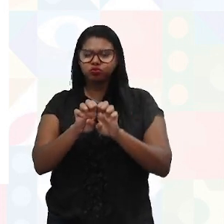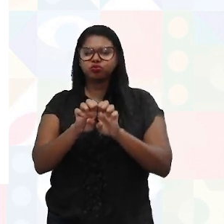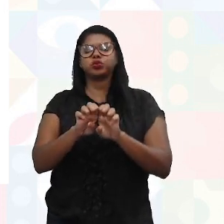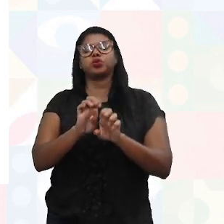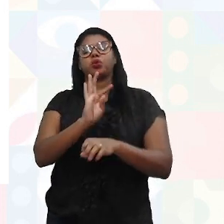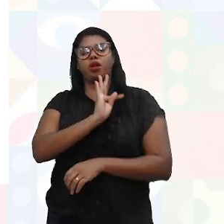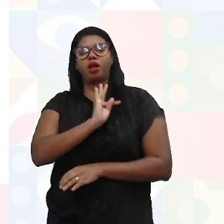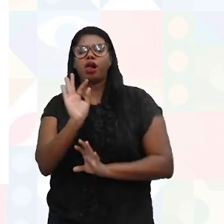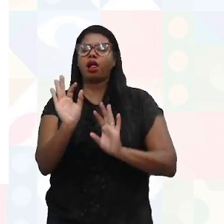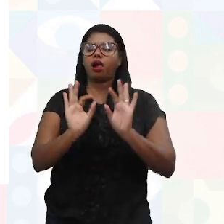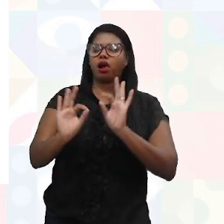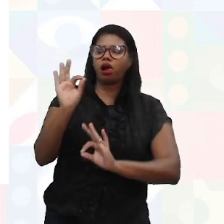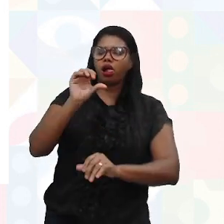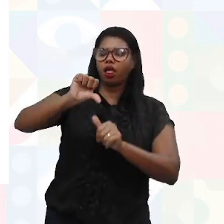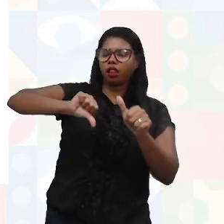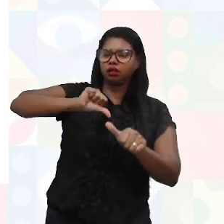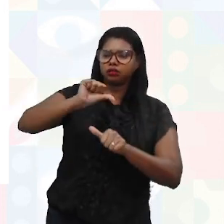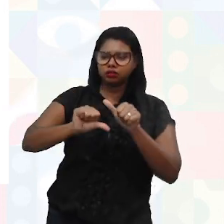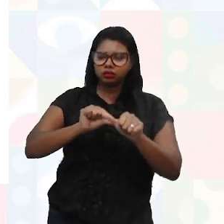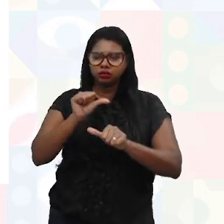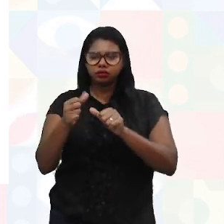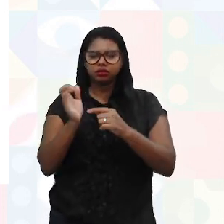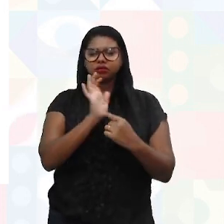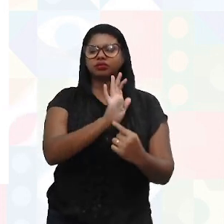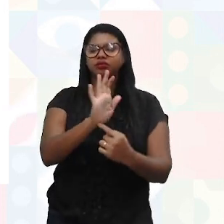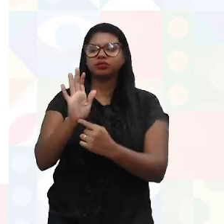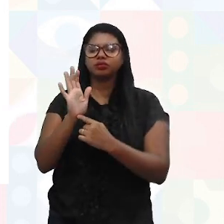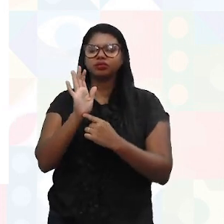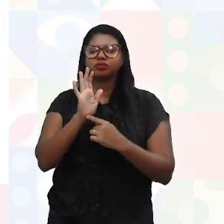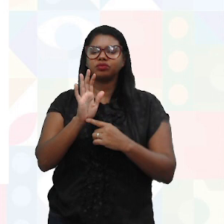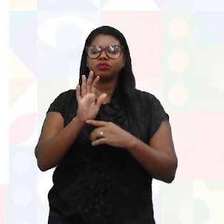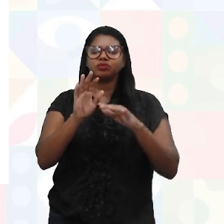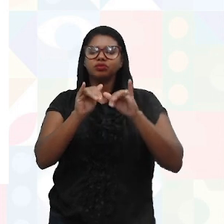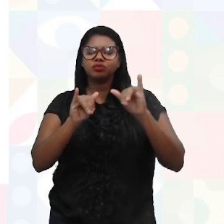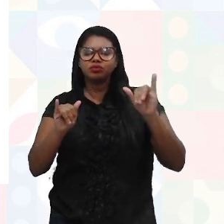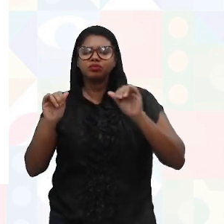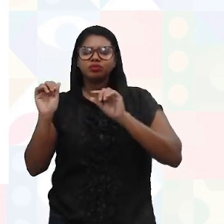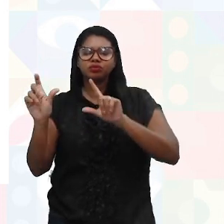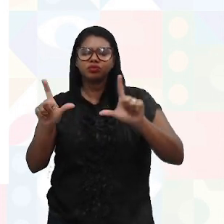né? Para transformar essa mensagem em forma de imagem.